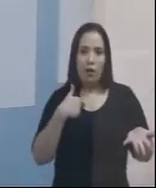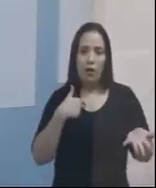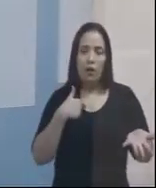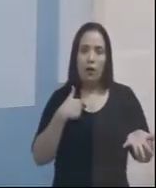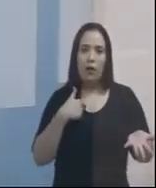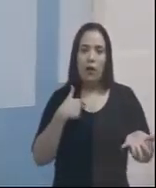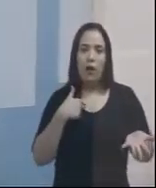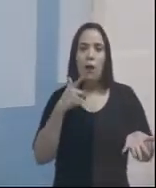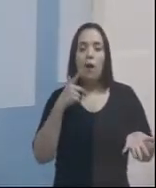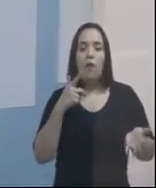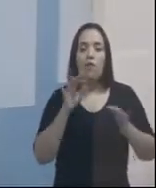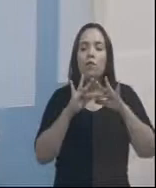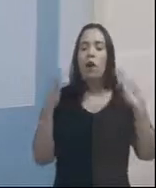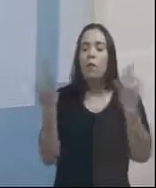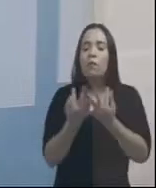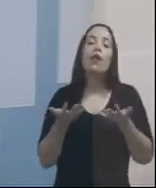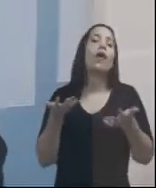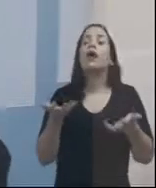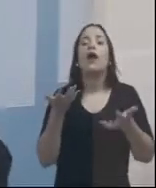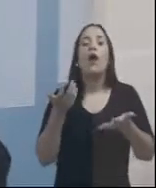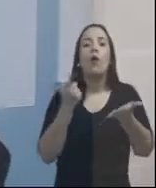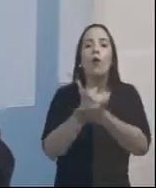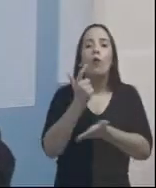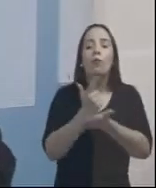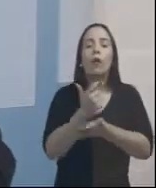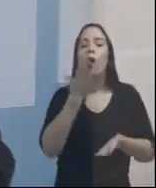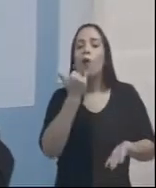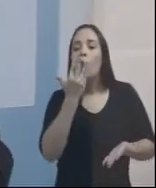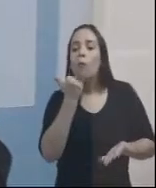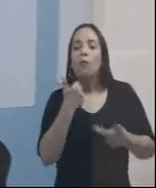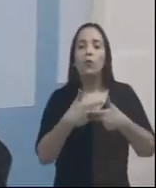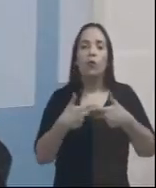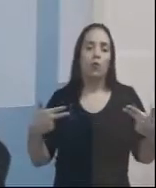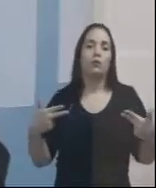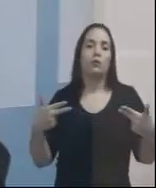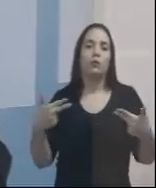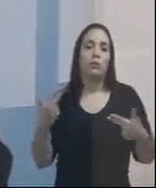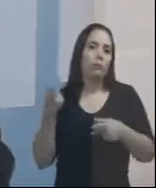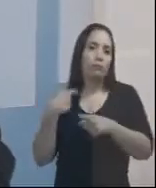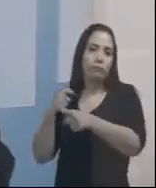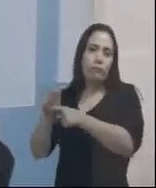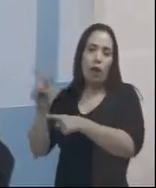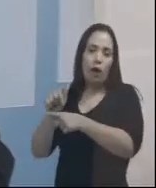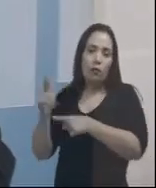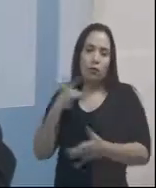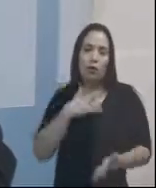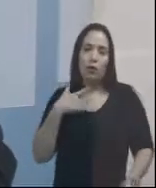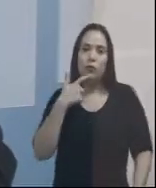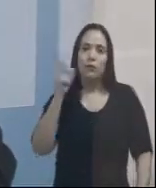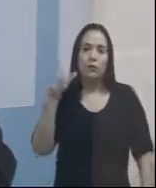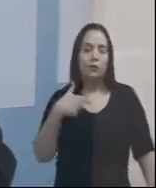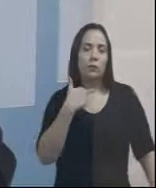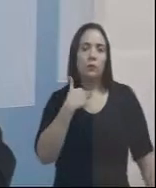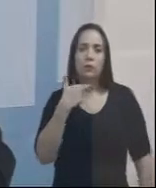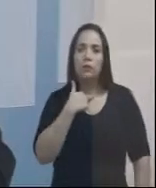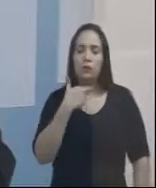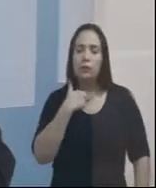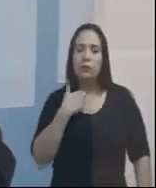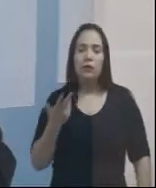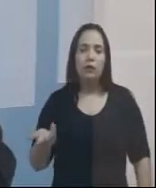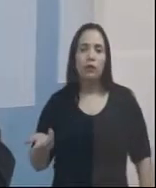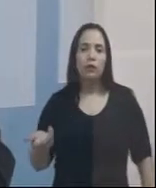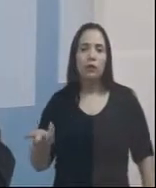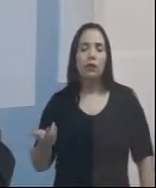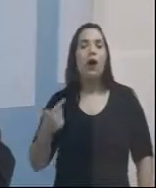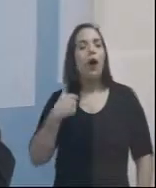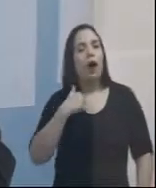seu alimento para dentro da sua casa, para seus familiares, ele prefere tirar o plano de saúde. Ele vai para o